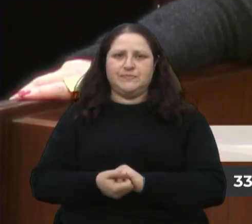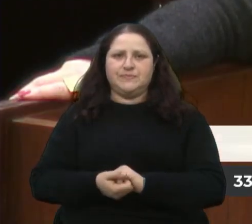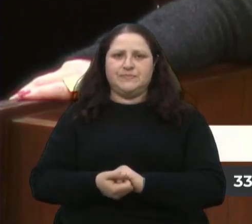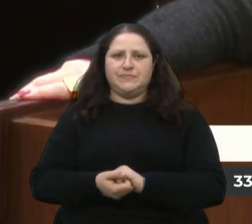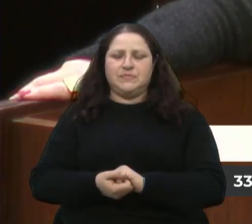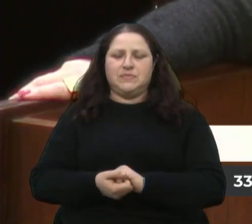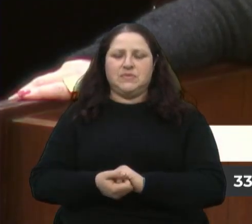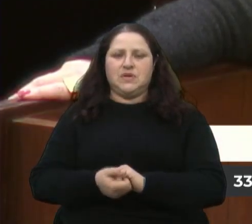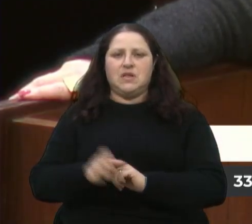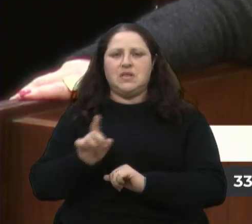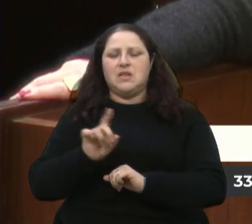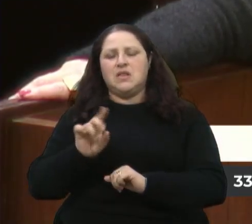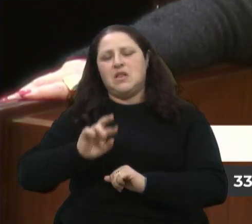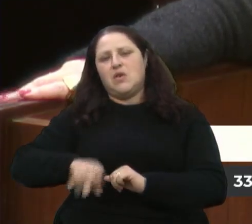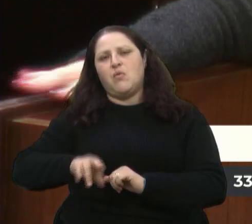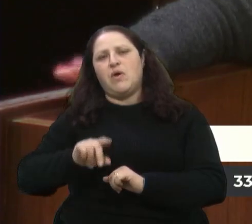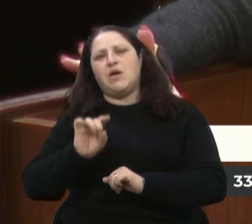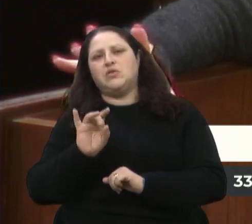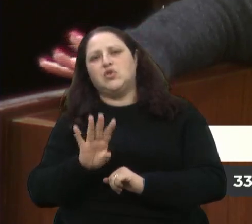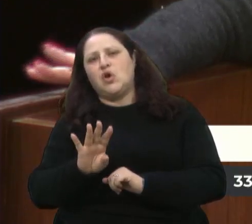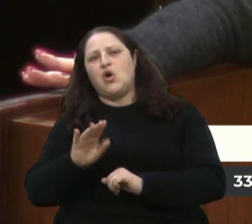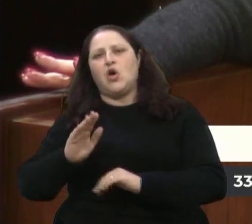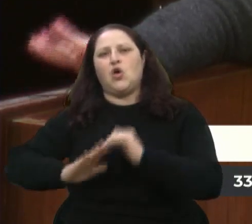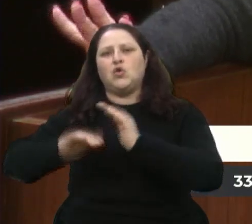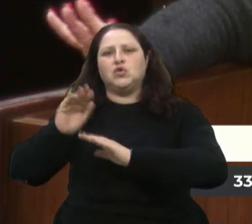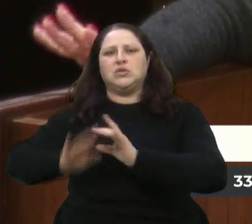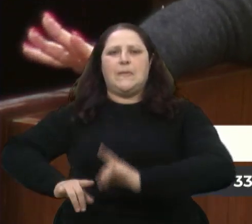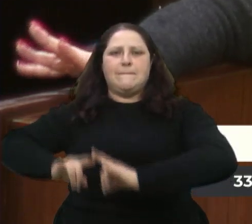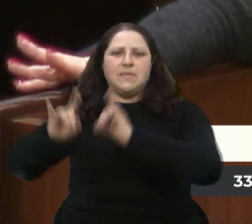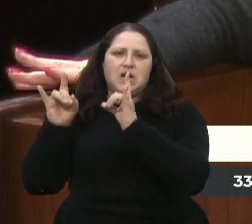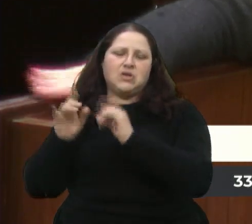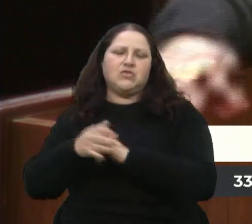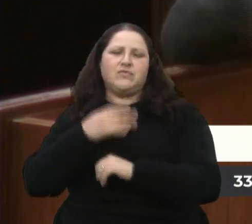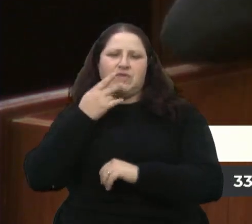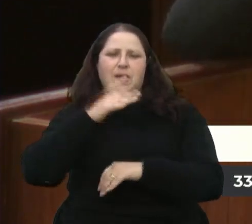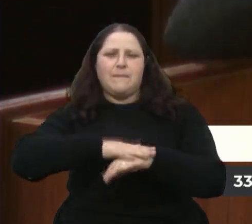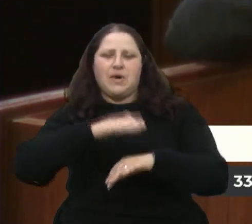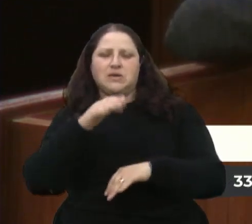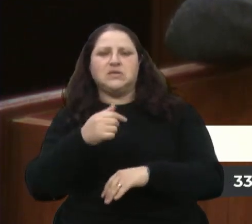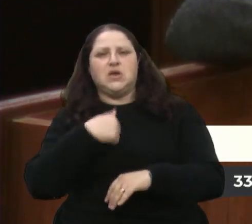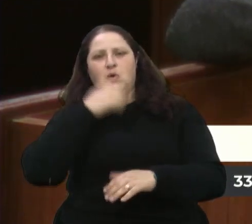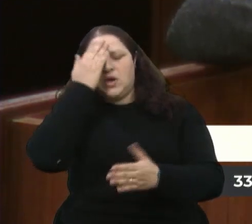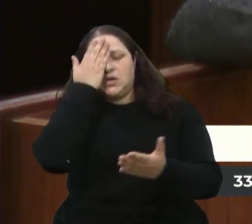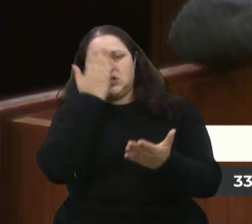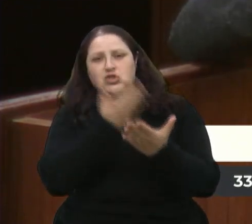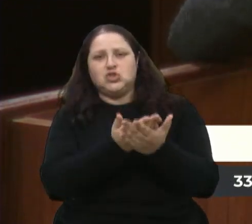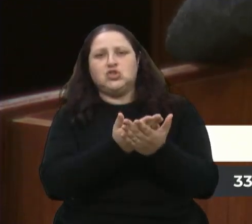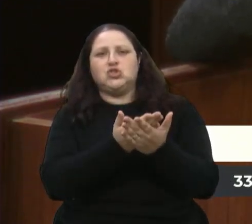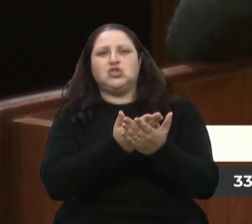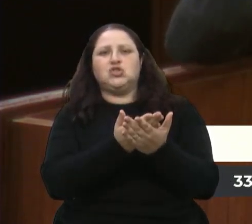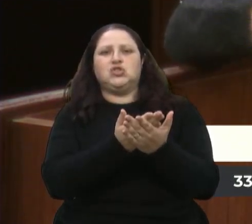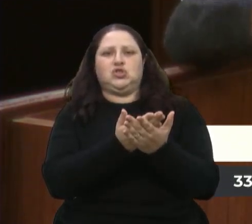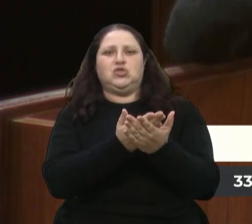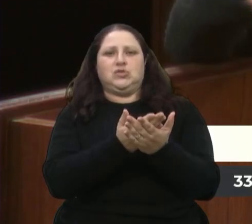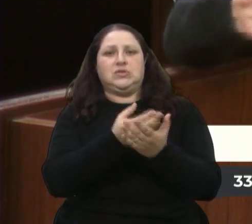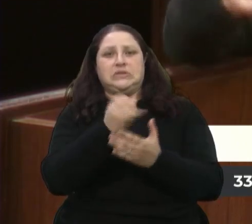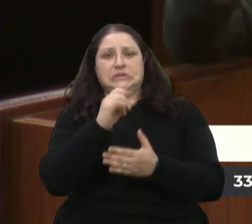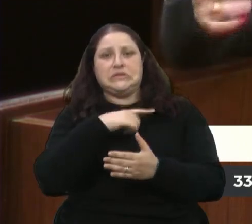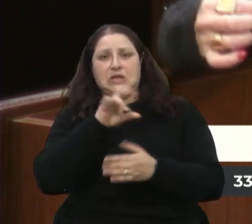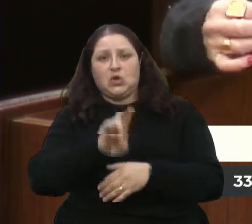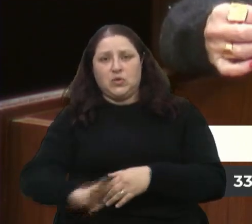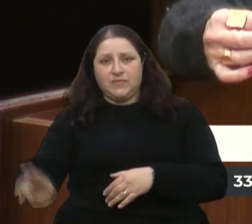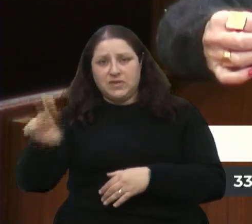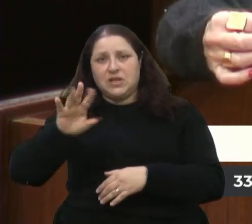não necessariamente seja construções de prédio, e vou dizer mais, eu tenho certeza que se tivesse uma